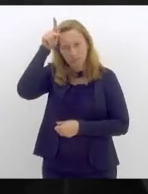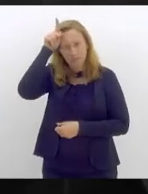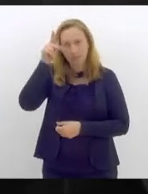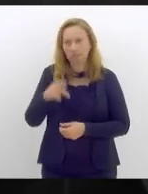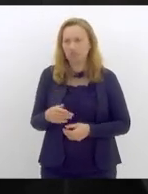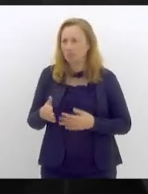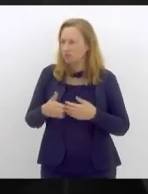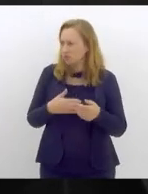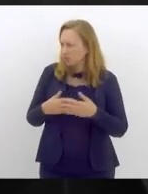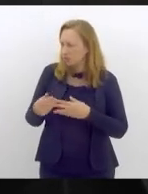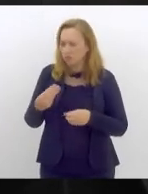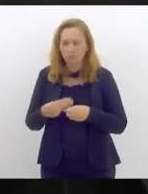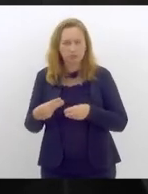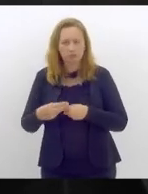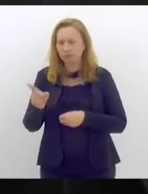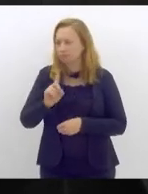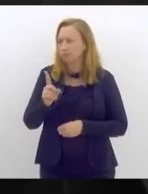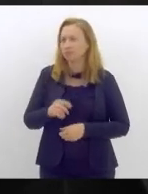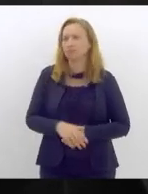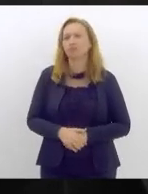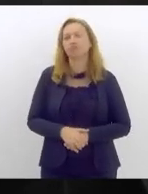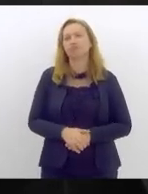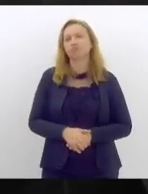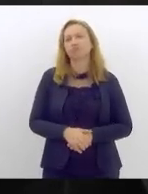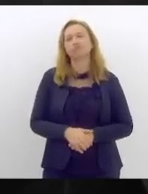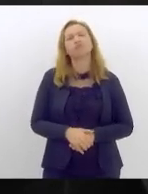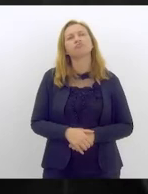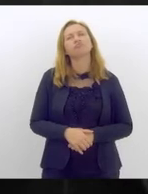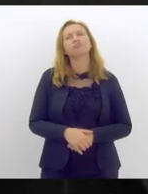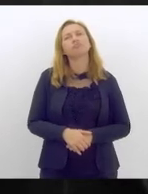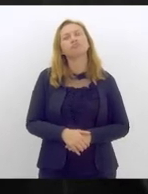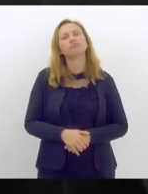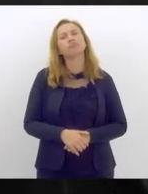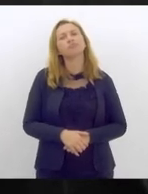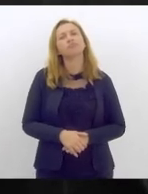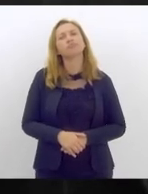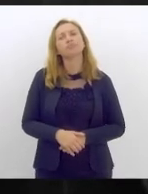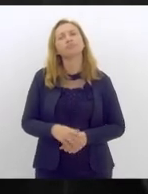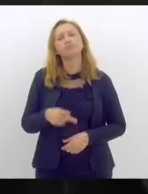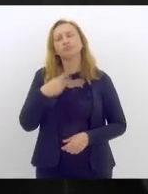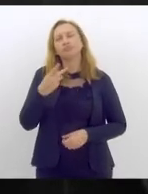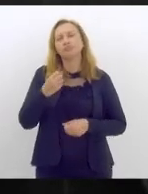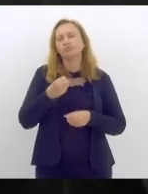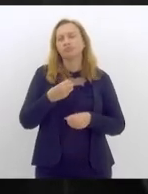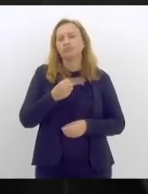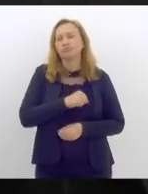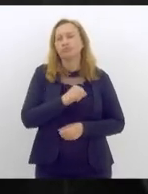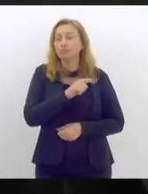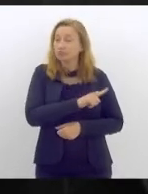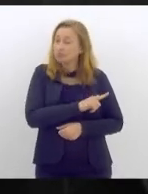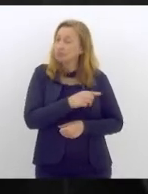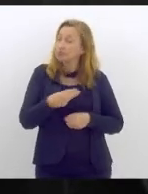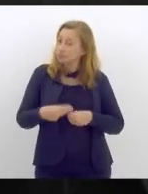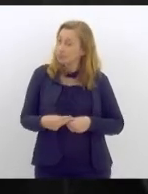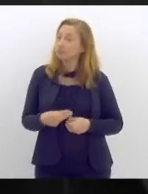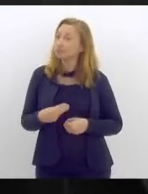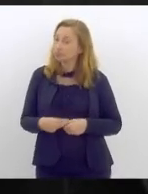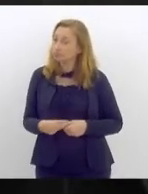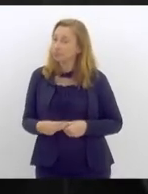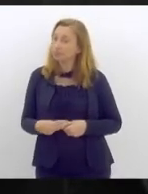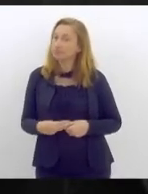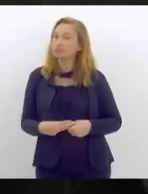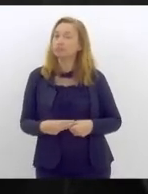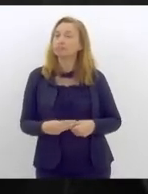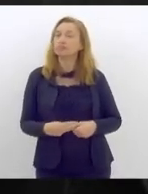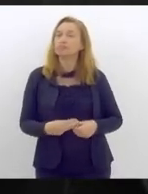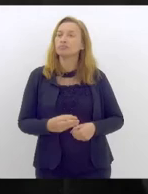fosse qualquer outro mas insisto aqui não é de um município qualquer estamos falando de São Gonçalo estamos falando de